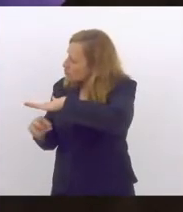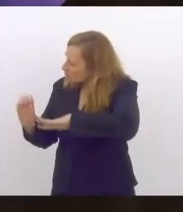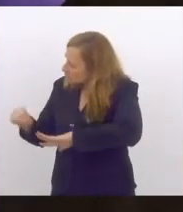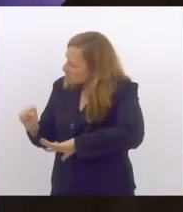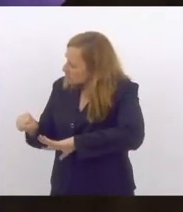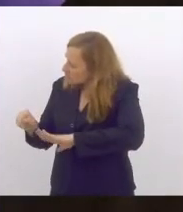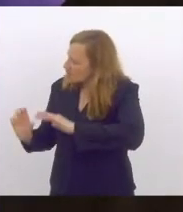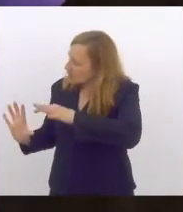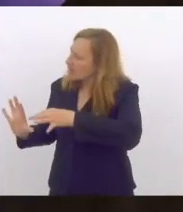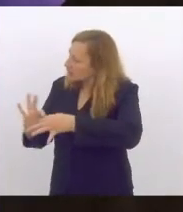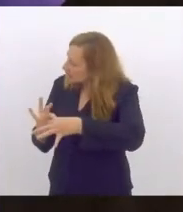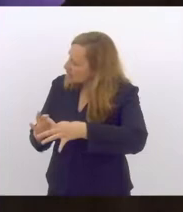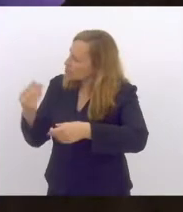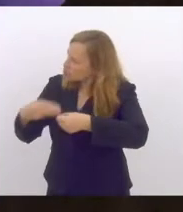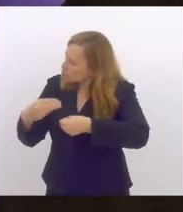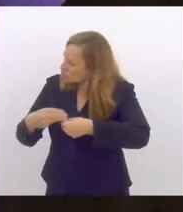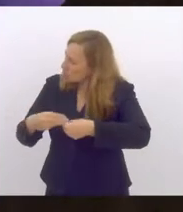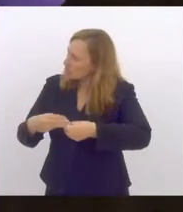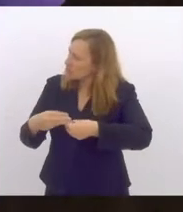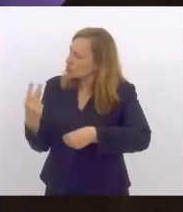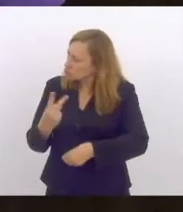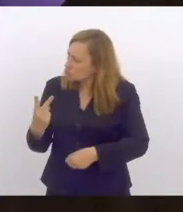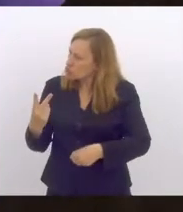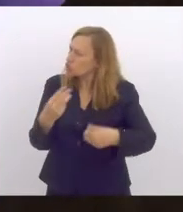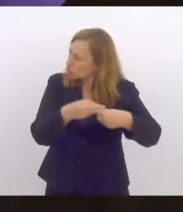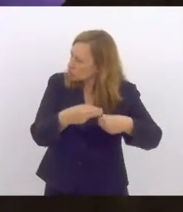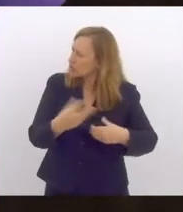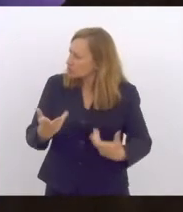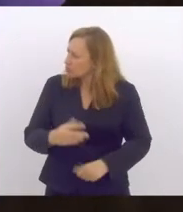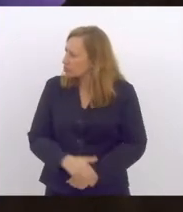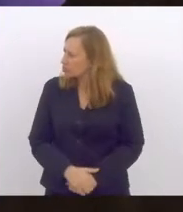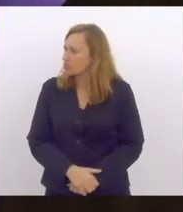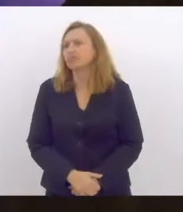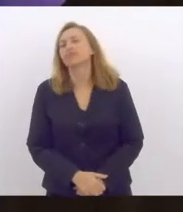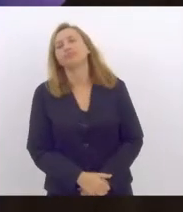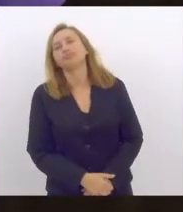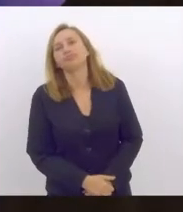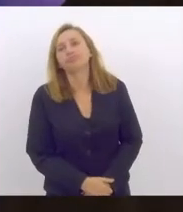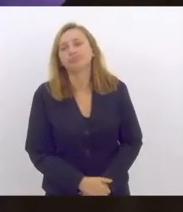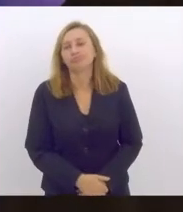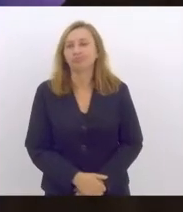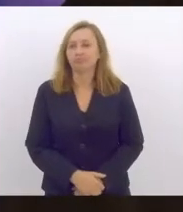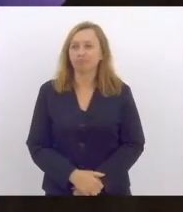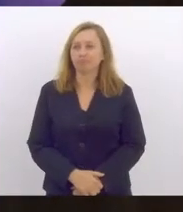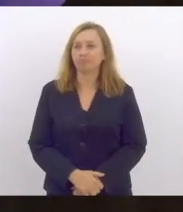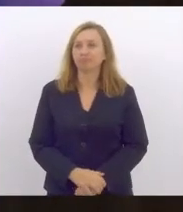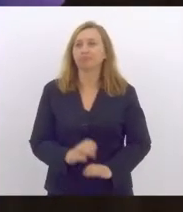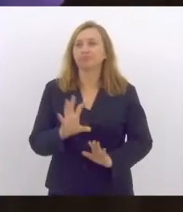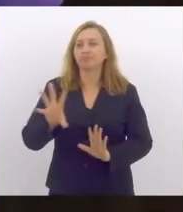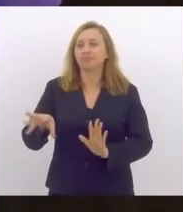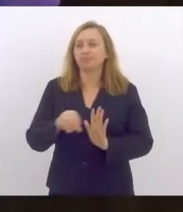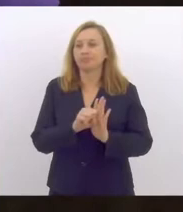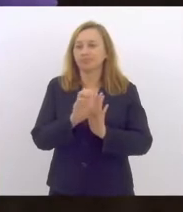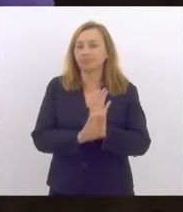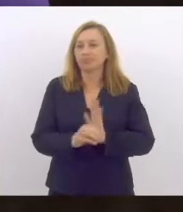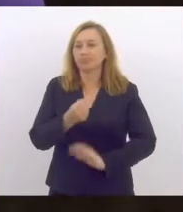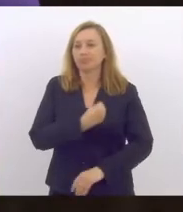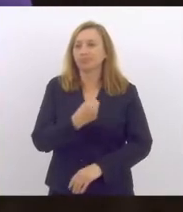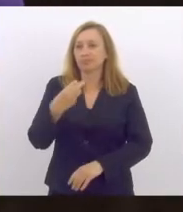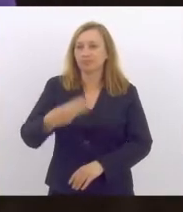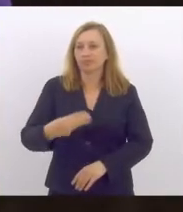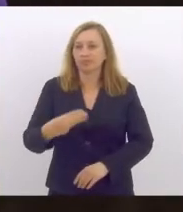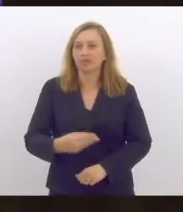a ponte que liga os municípios de São Francisco de Itabapuana e São João da Barra. Emenda aditiva número 3.